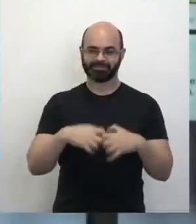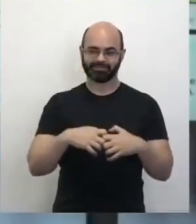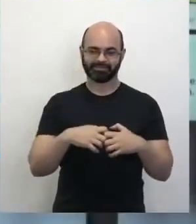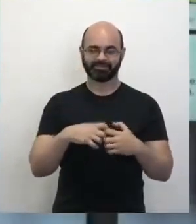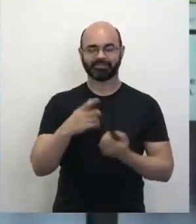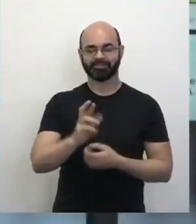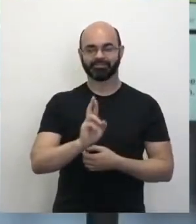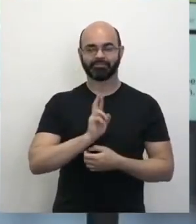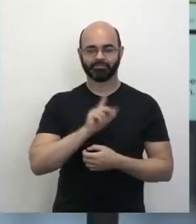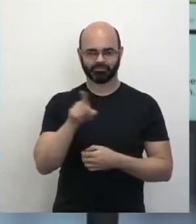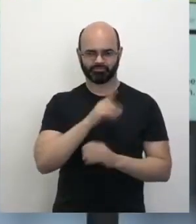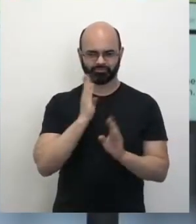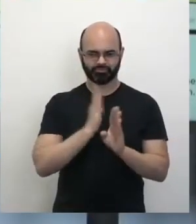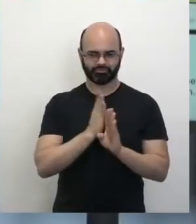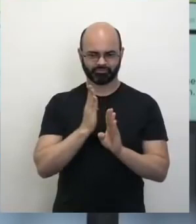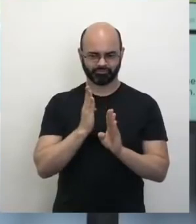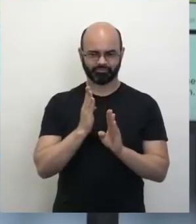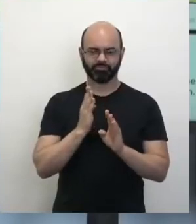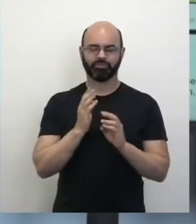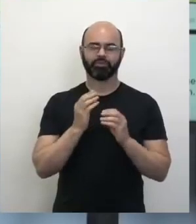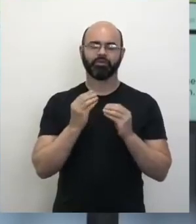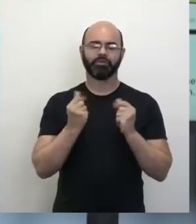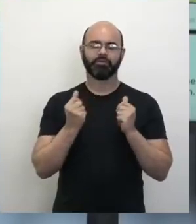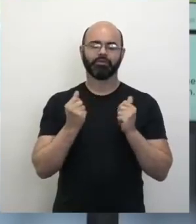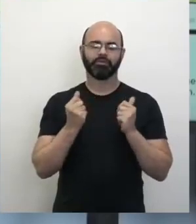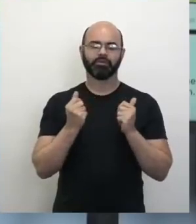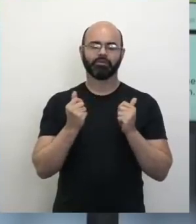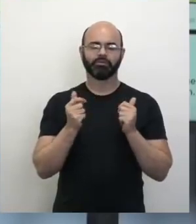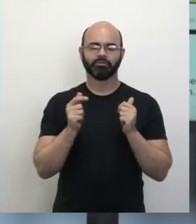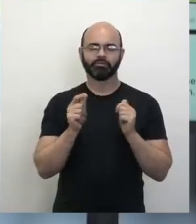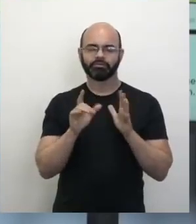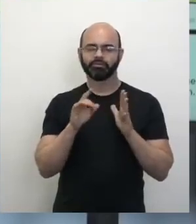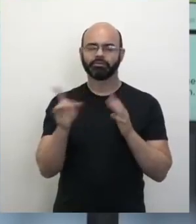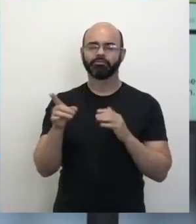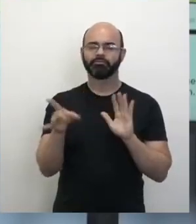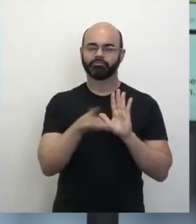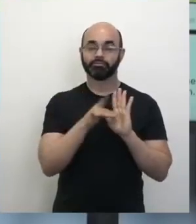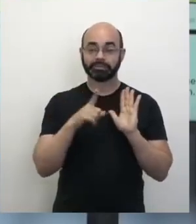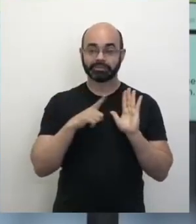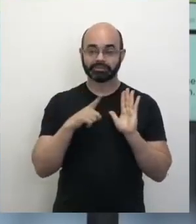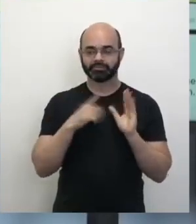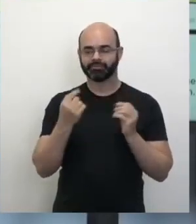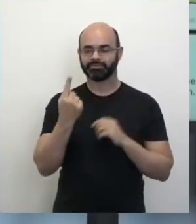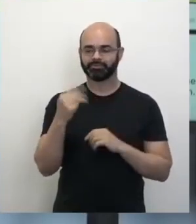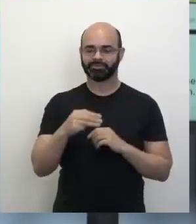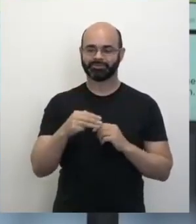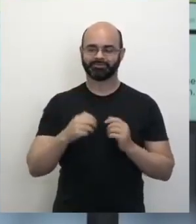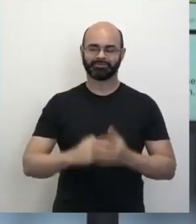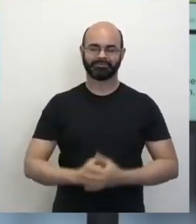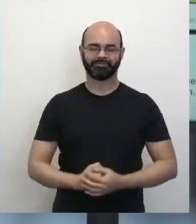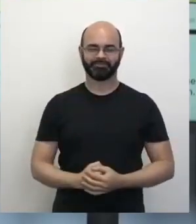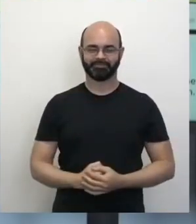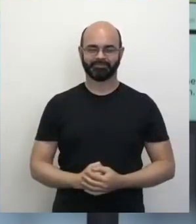vocês conseguem identificar alguma parte que tenha personificação. Então, 1 minuto.